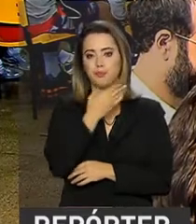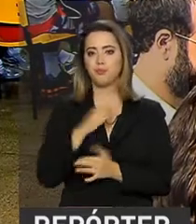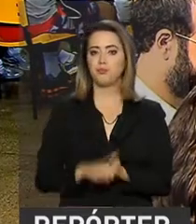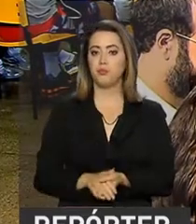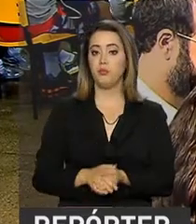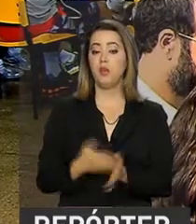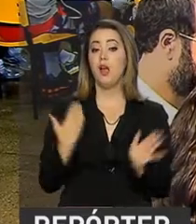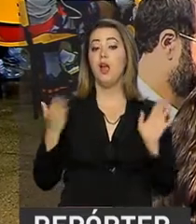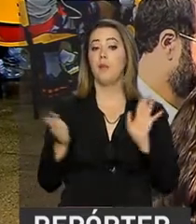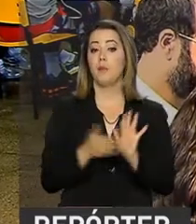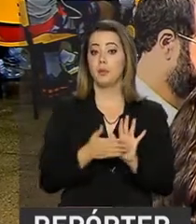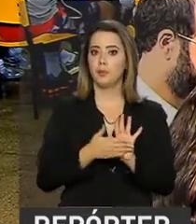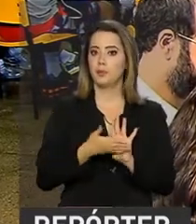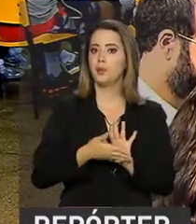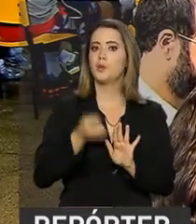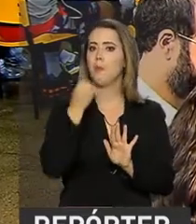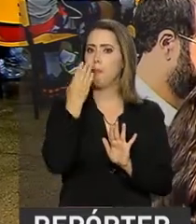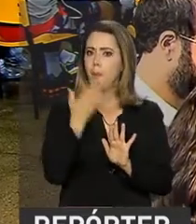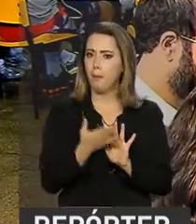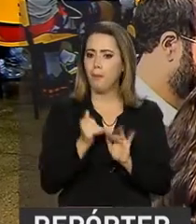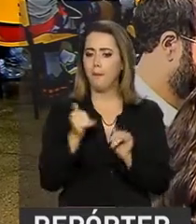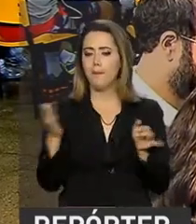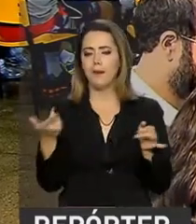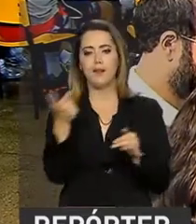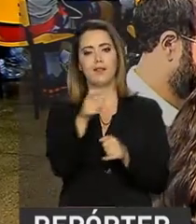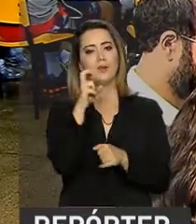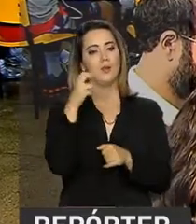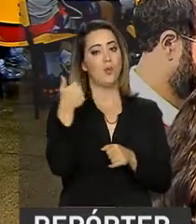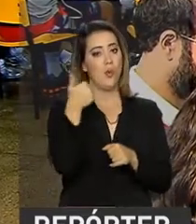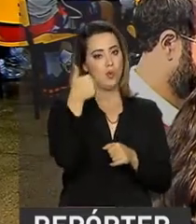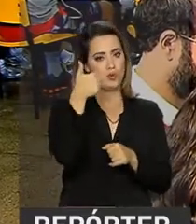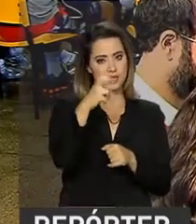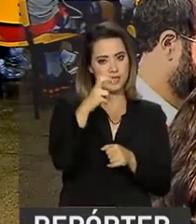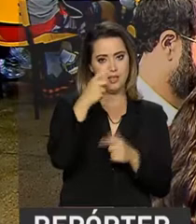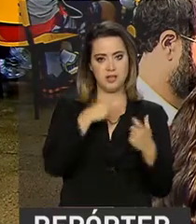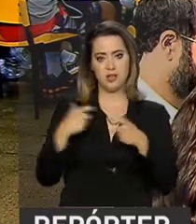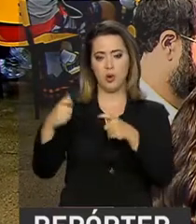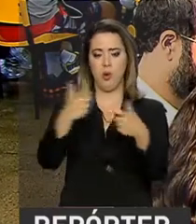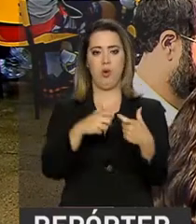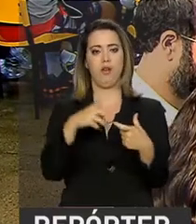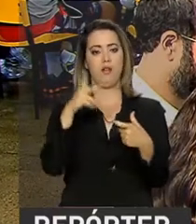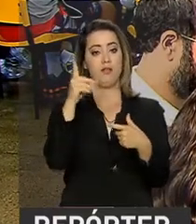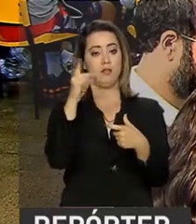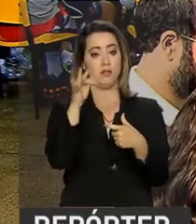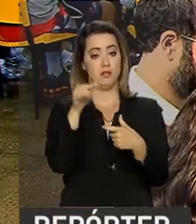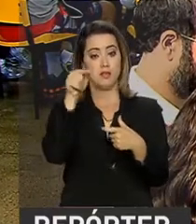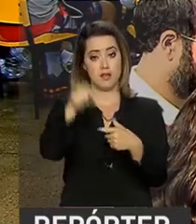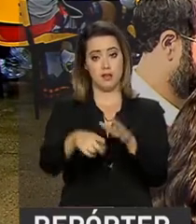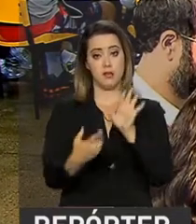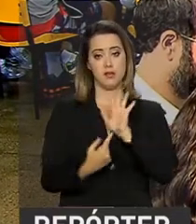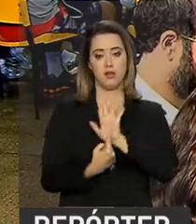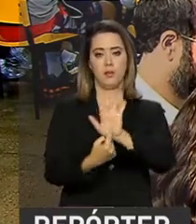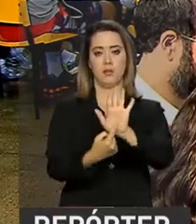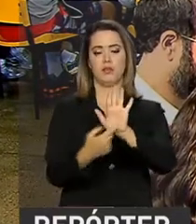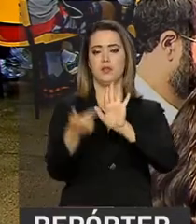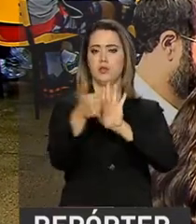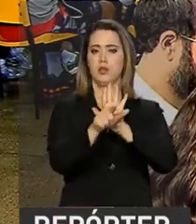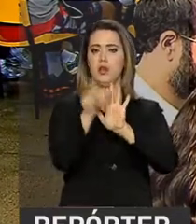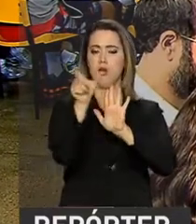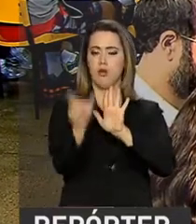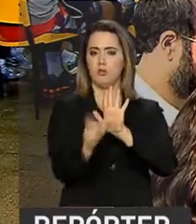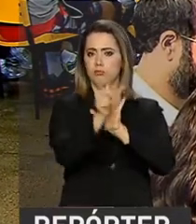foi ampliada para outros 15 colégios do distrito federal essa aqui é uma oficina para apresentar a outros educadores